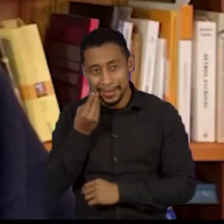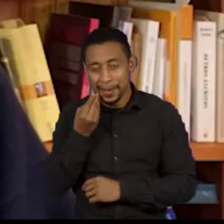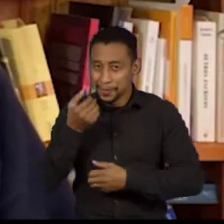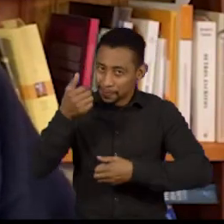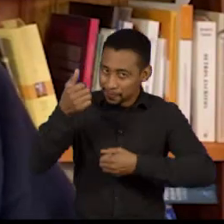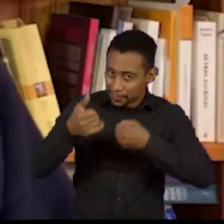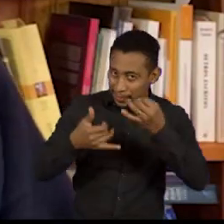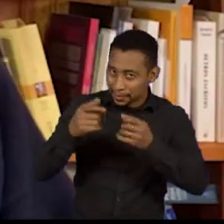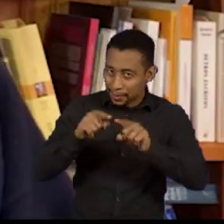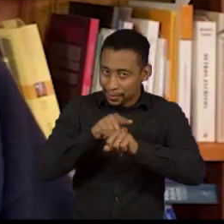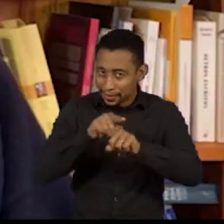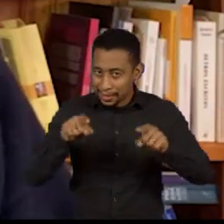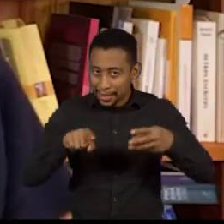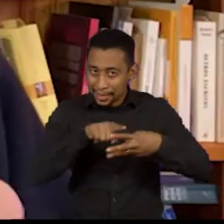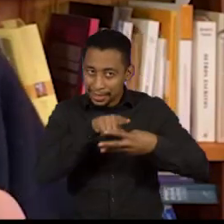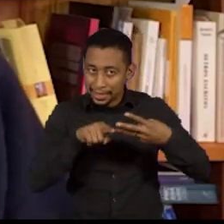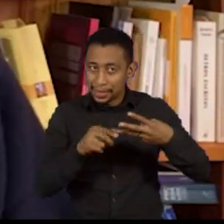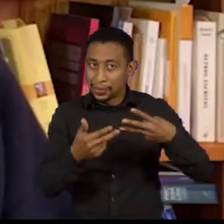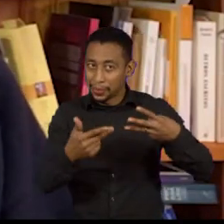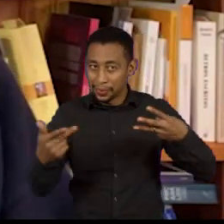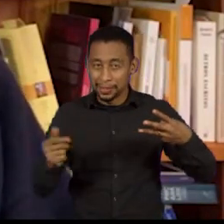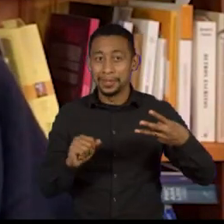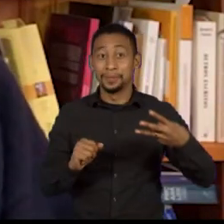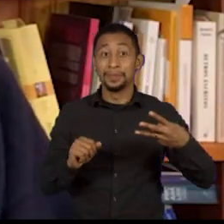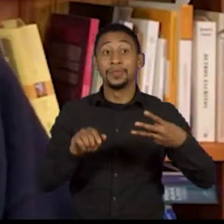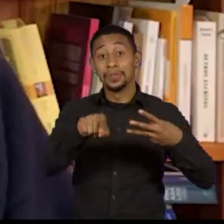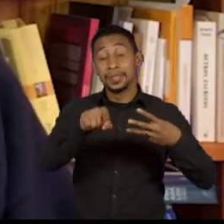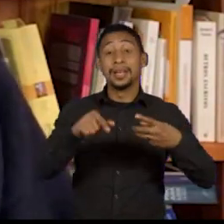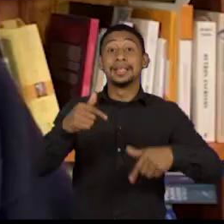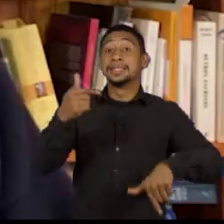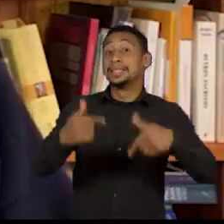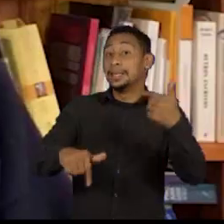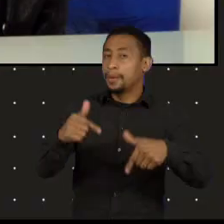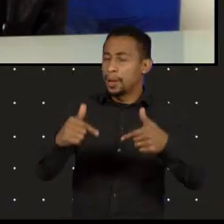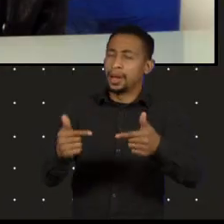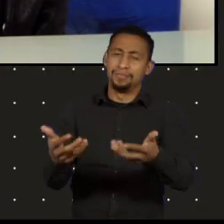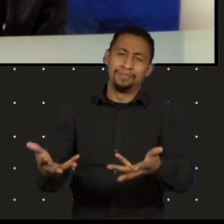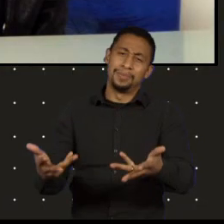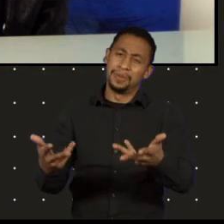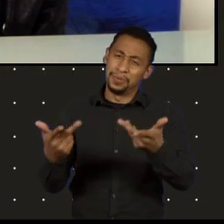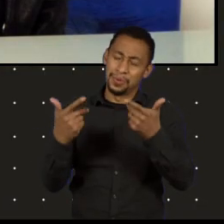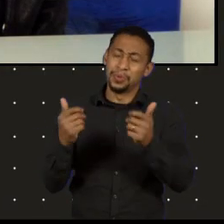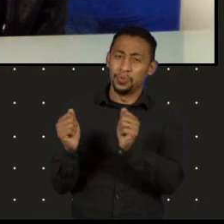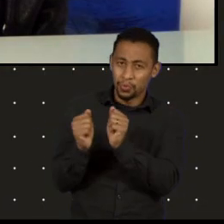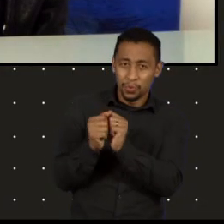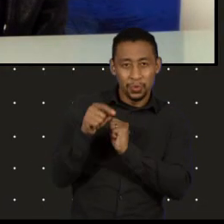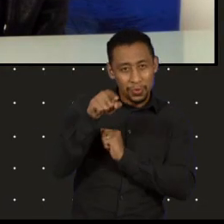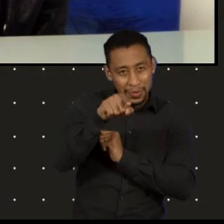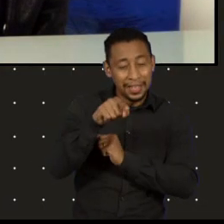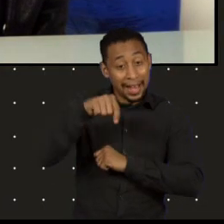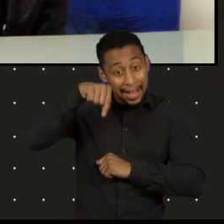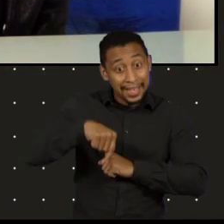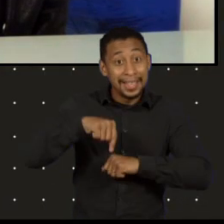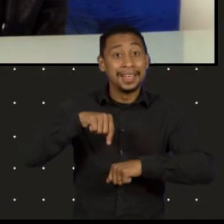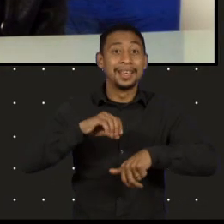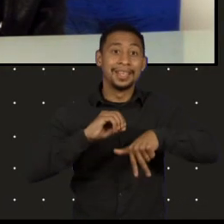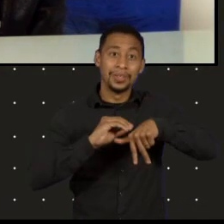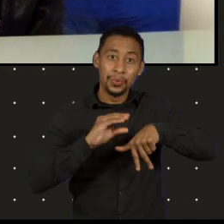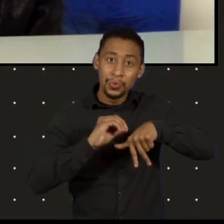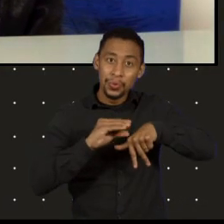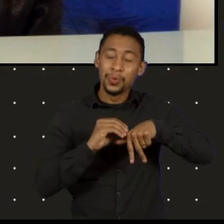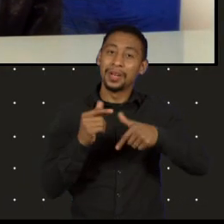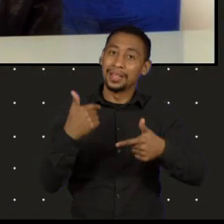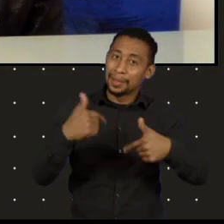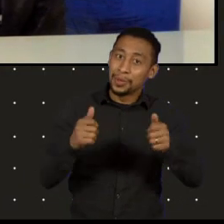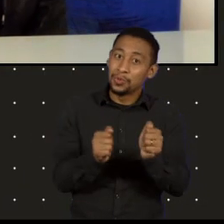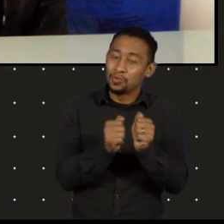coisas. Primeiro, você como companheiro de trabalho. Foi fantástico fazer Terra 2 com você aqui na TV Cultura.